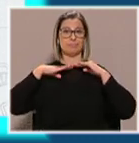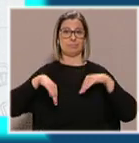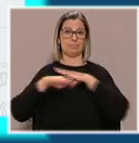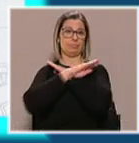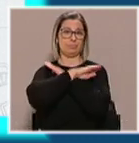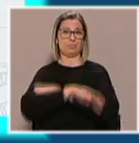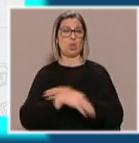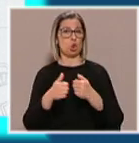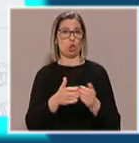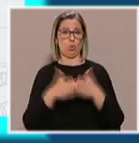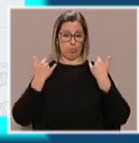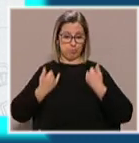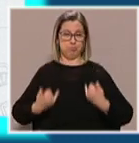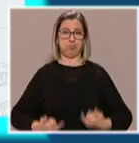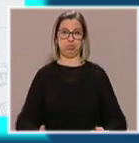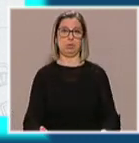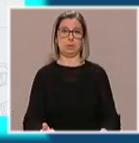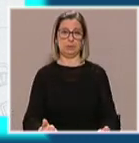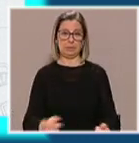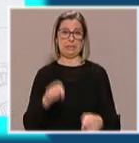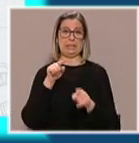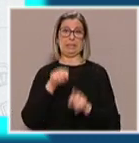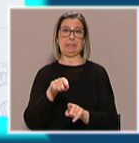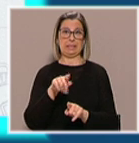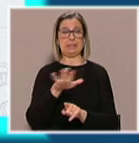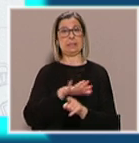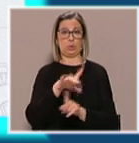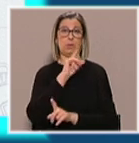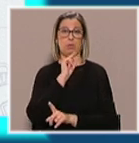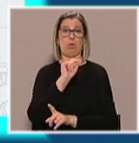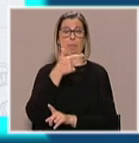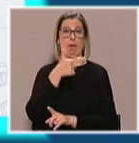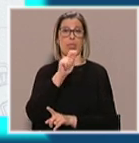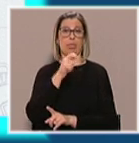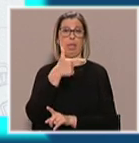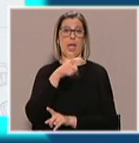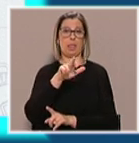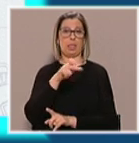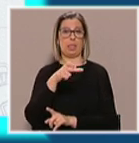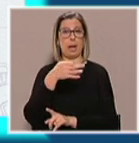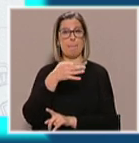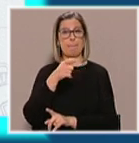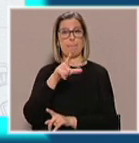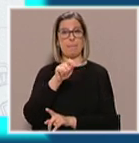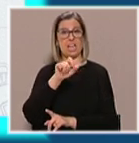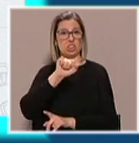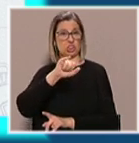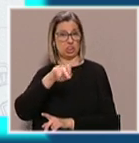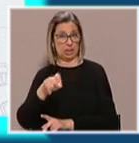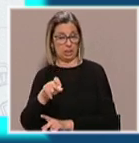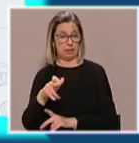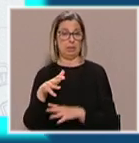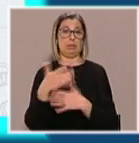membros posteriores e todo o tronco. Nessa situação, o indivíduo fica tetraplégico.